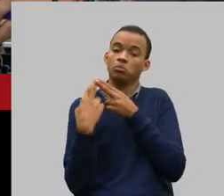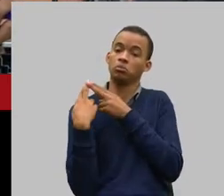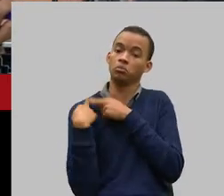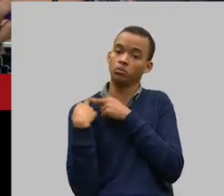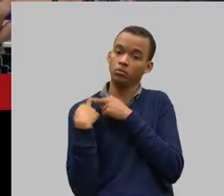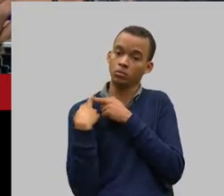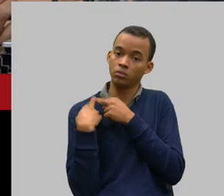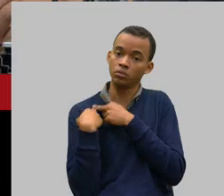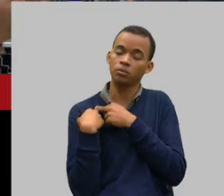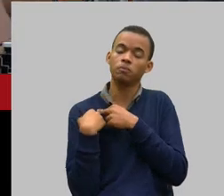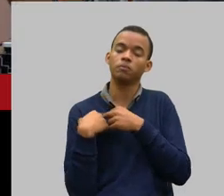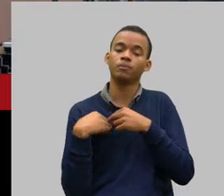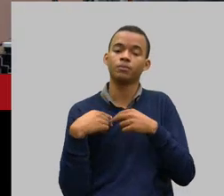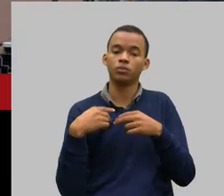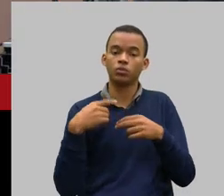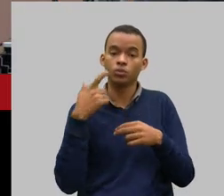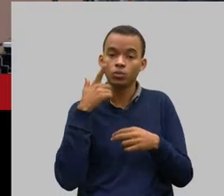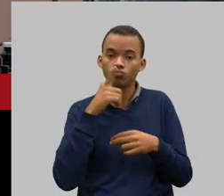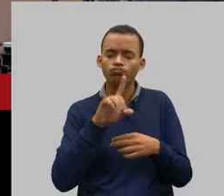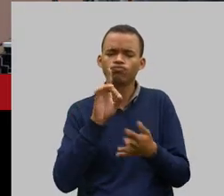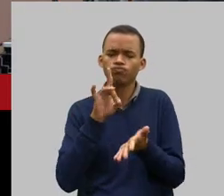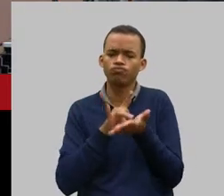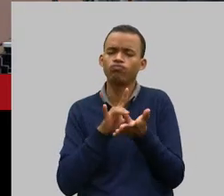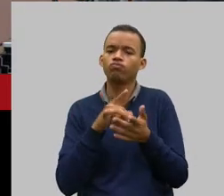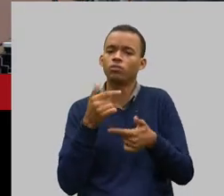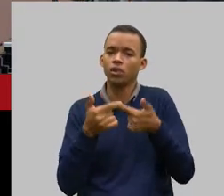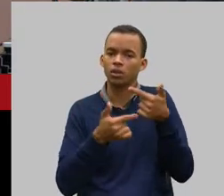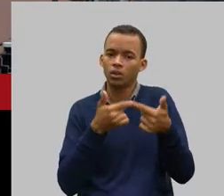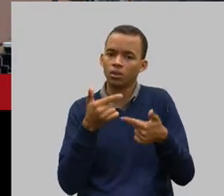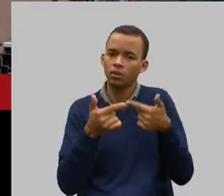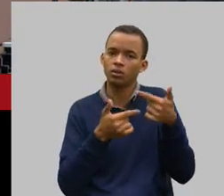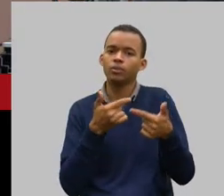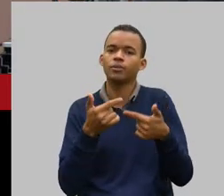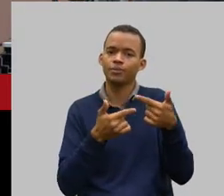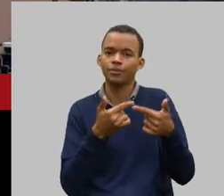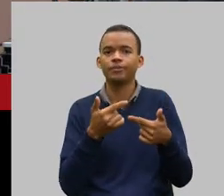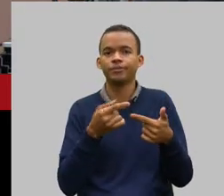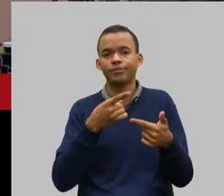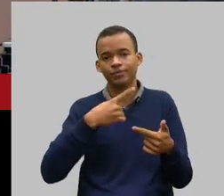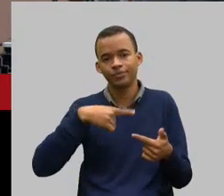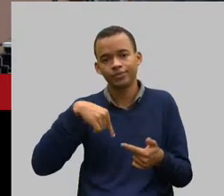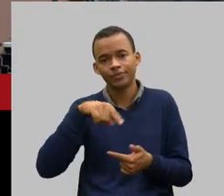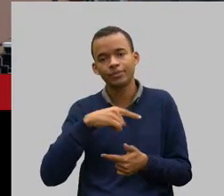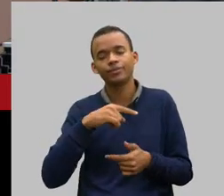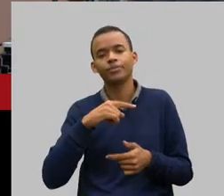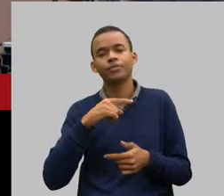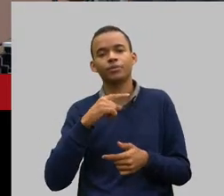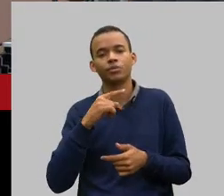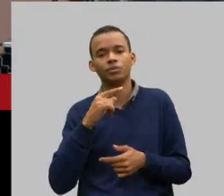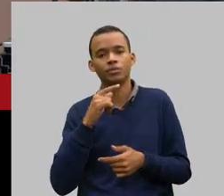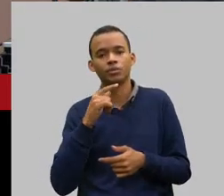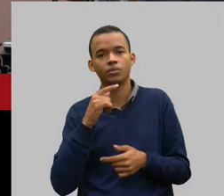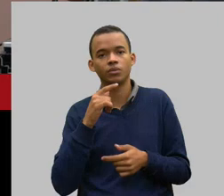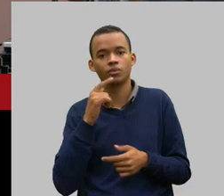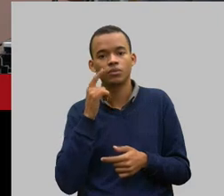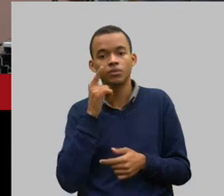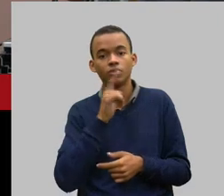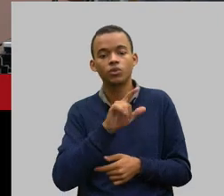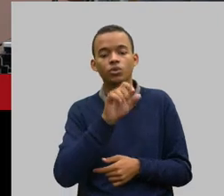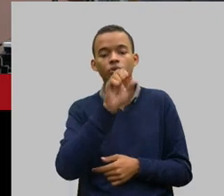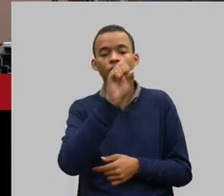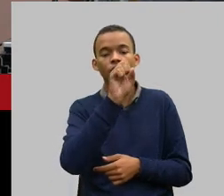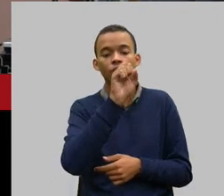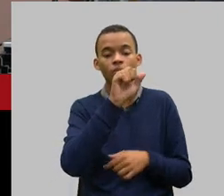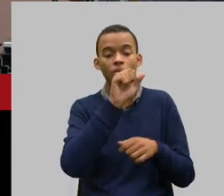pra gente poder efetivamente valorizar esse ativo que hoje nós temos em Minas Gerais que esse mais de 8 GW de